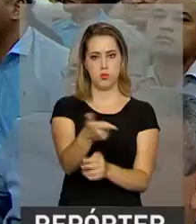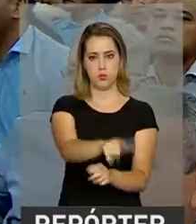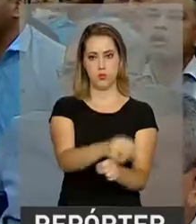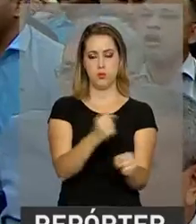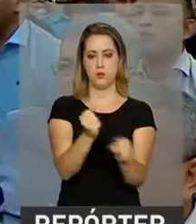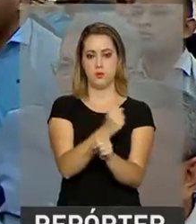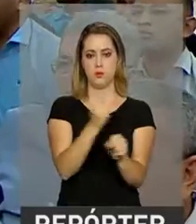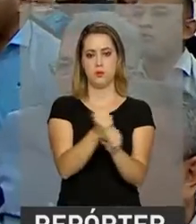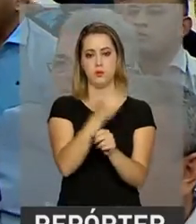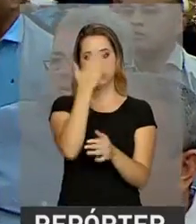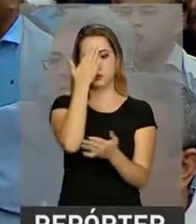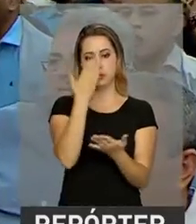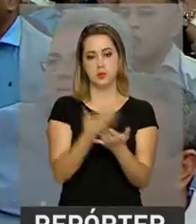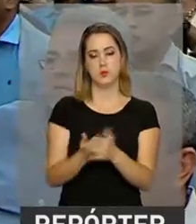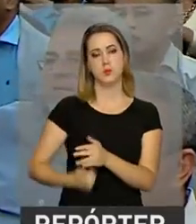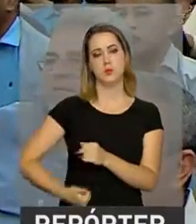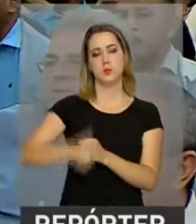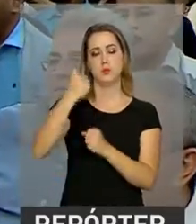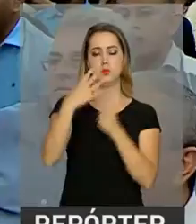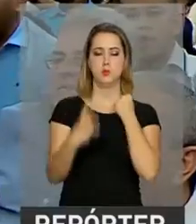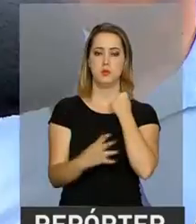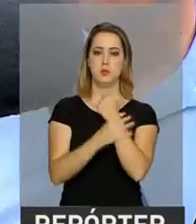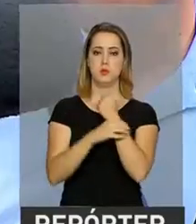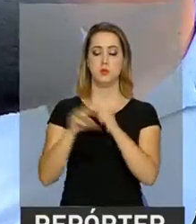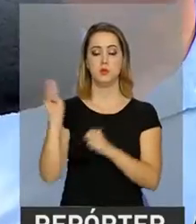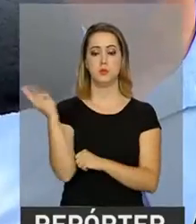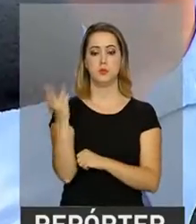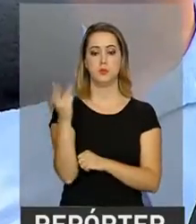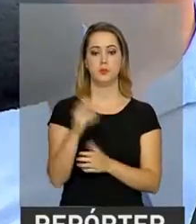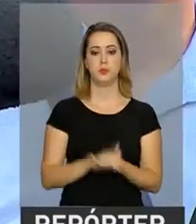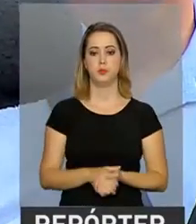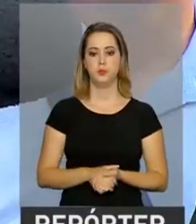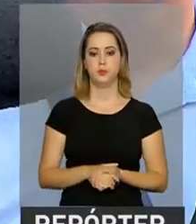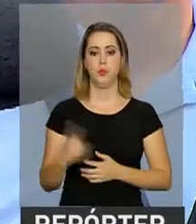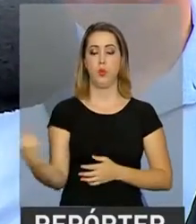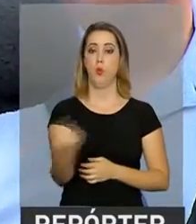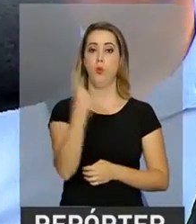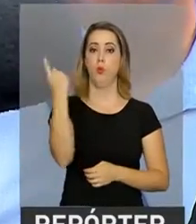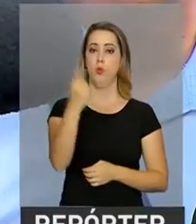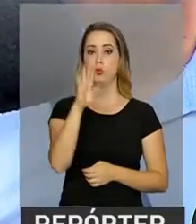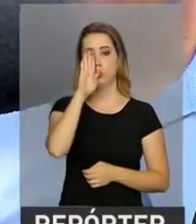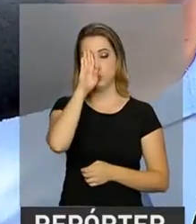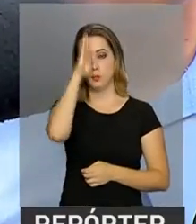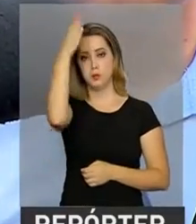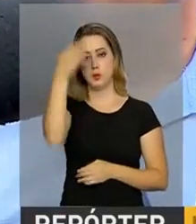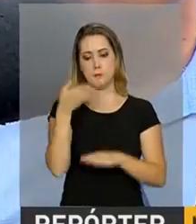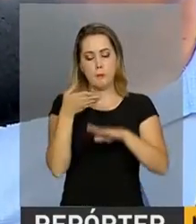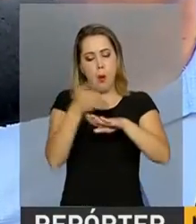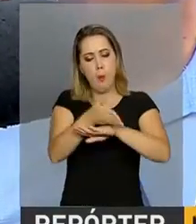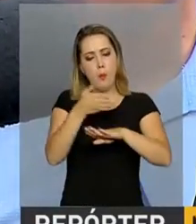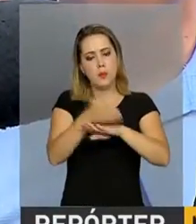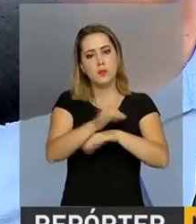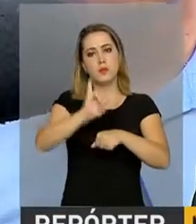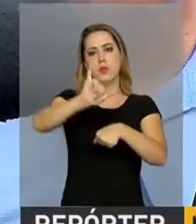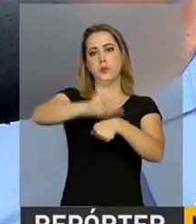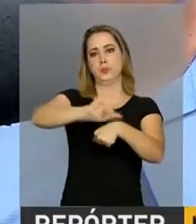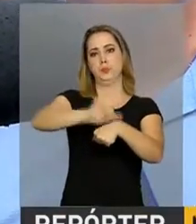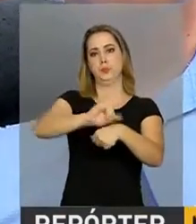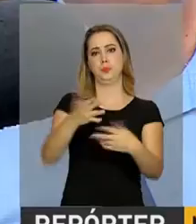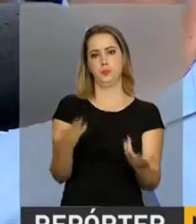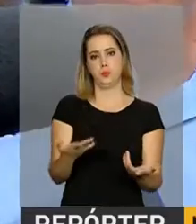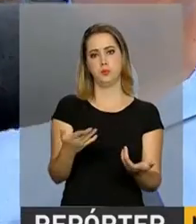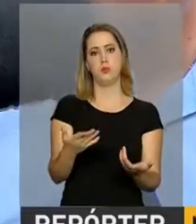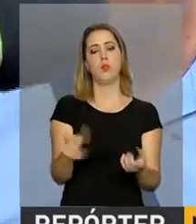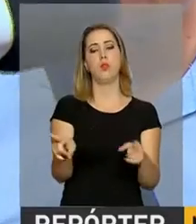duplicação vai aumentar a segurança dos maranhenses. É o único e principal acesso à capital do estado, né,